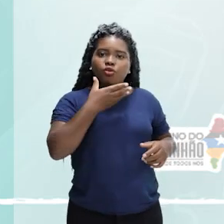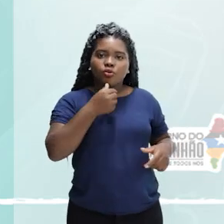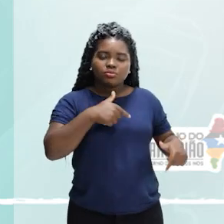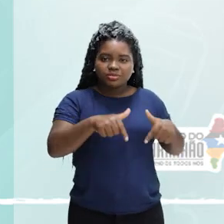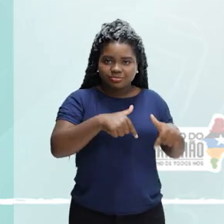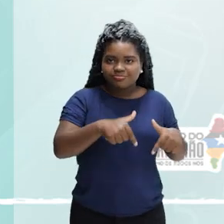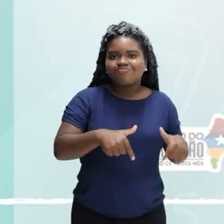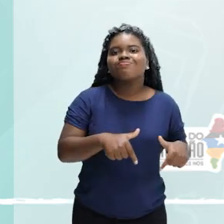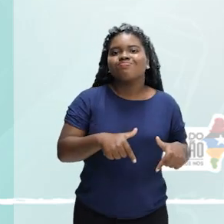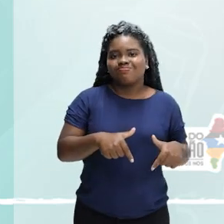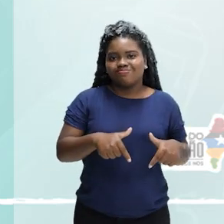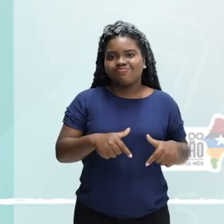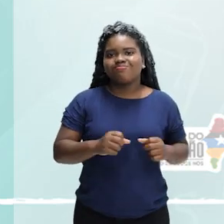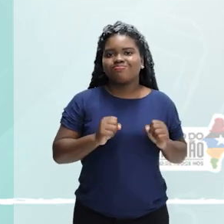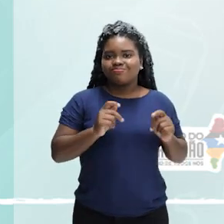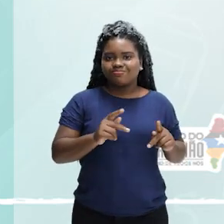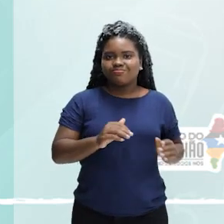existência.